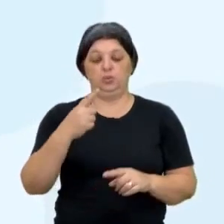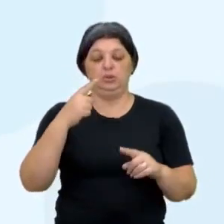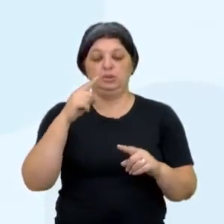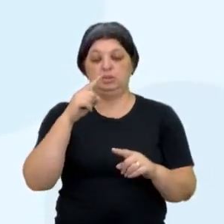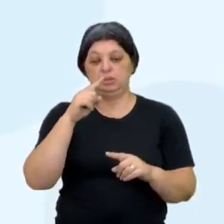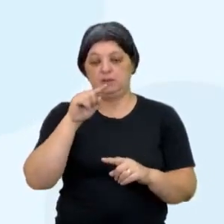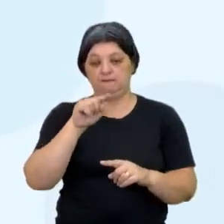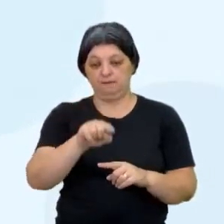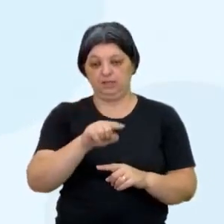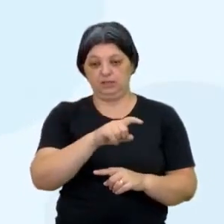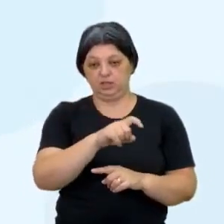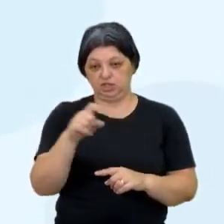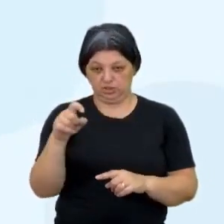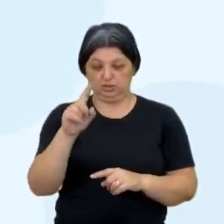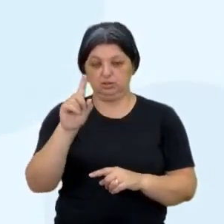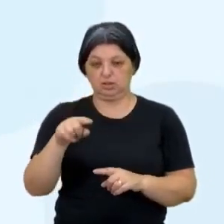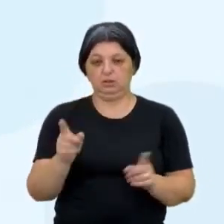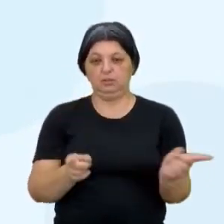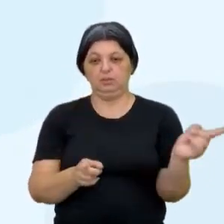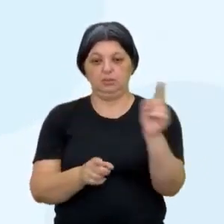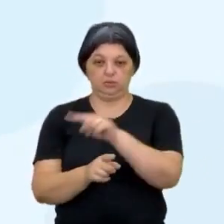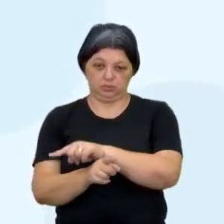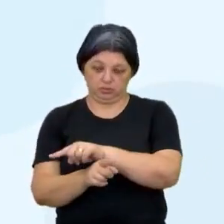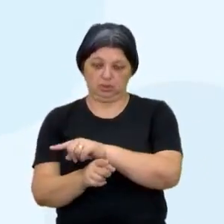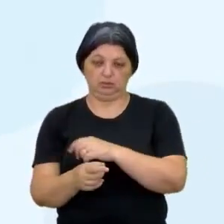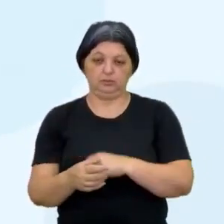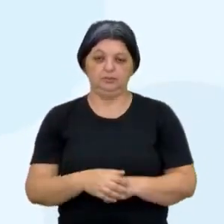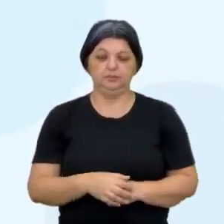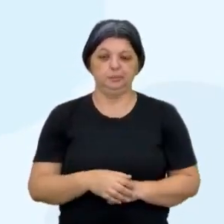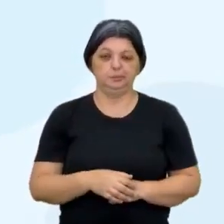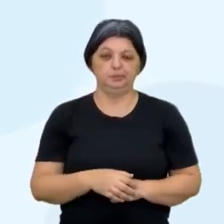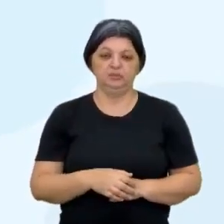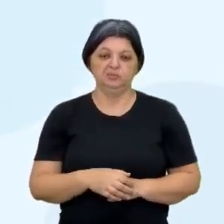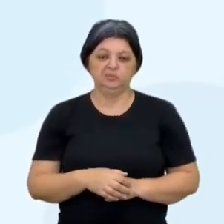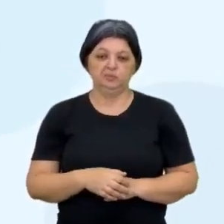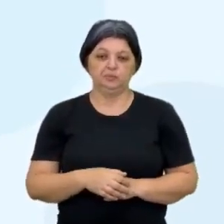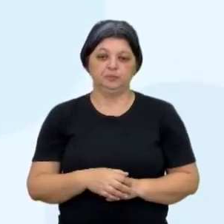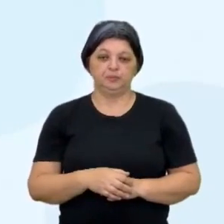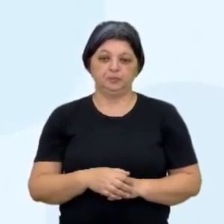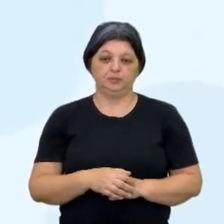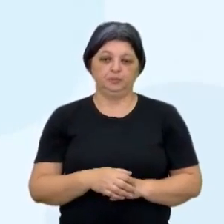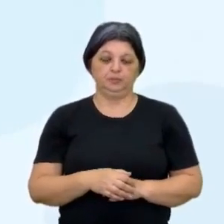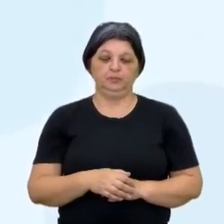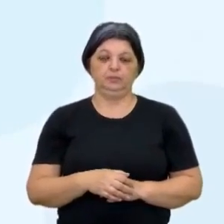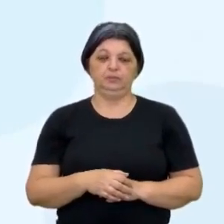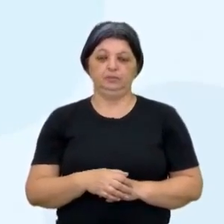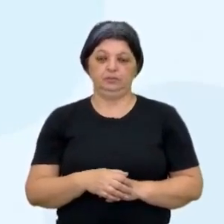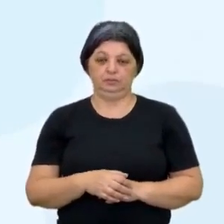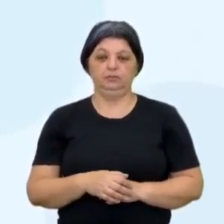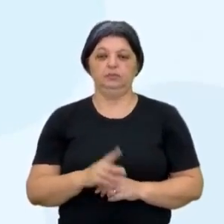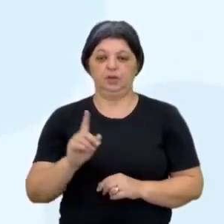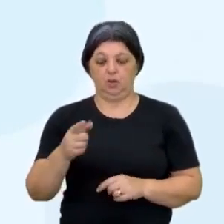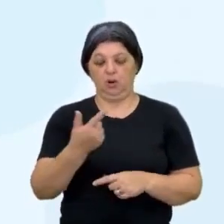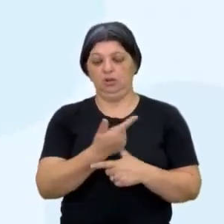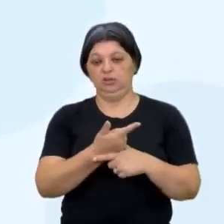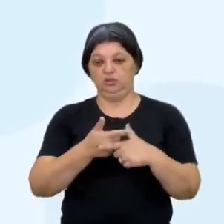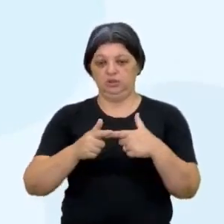né? Ele vai para o outro lado, né, com a operação inversa, mas a de multiplicação troquei por divisão.